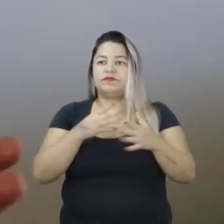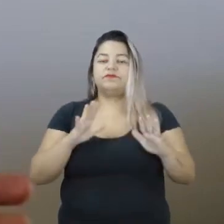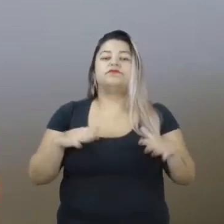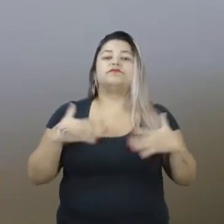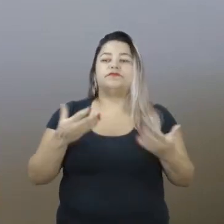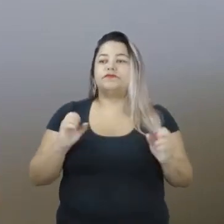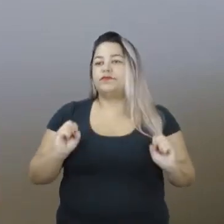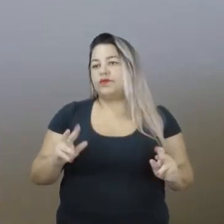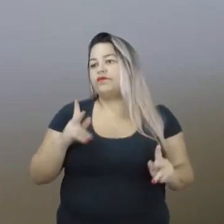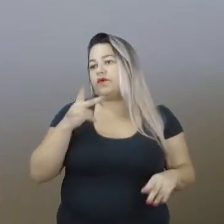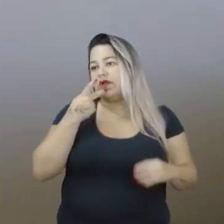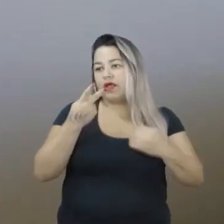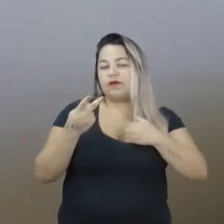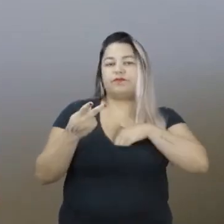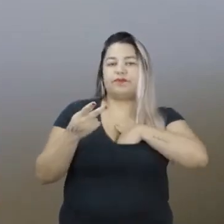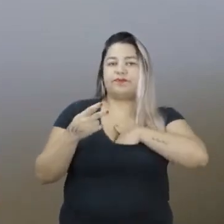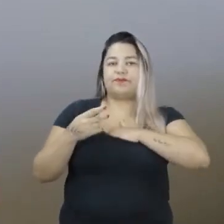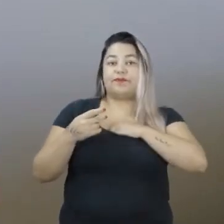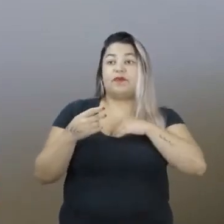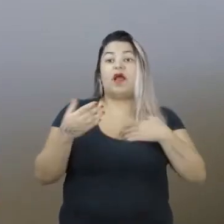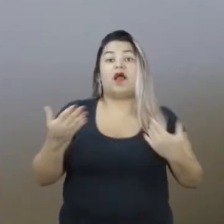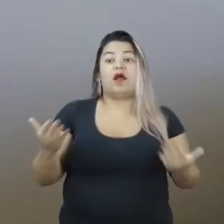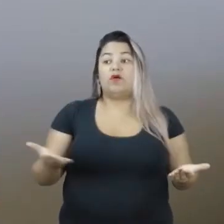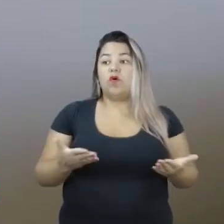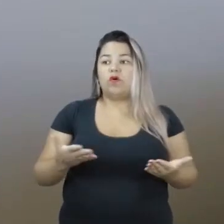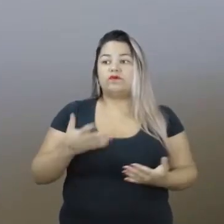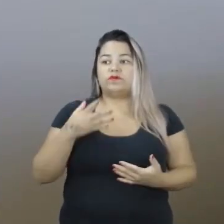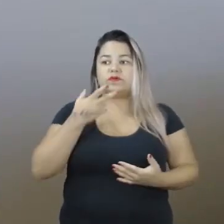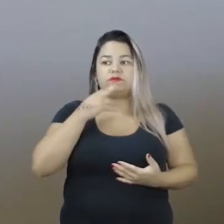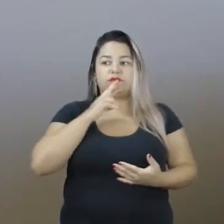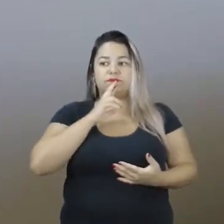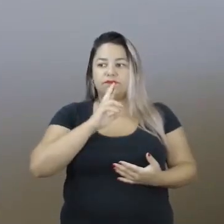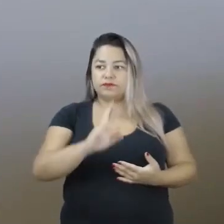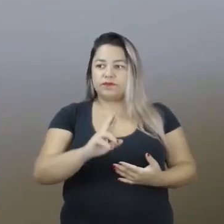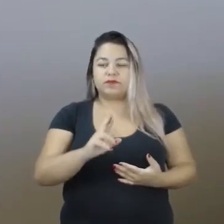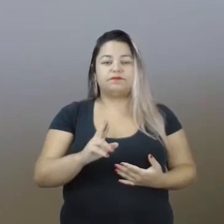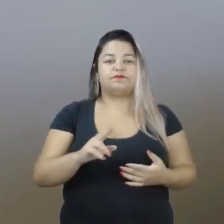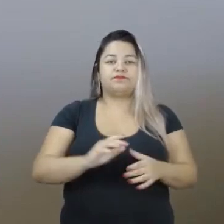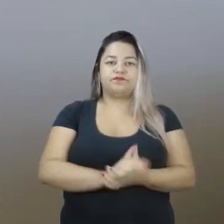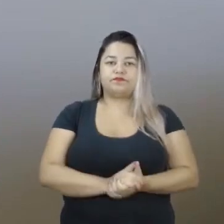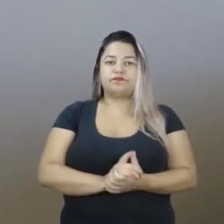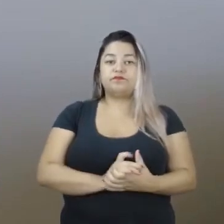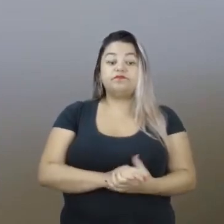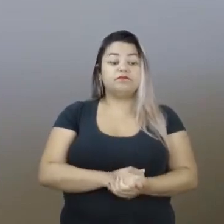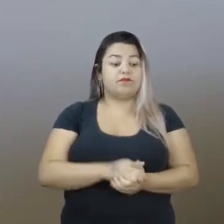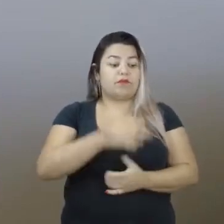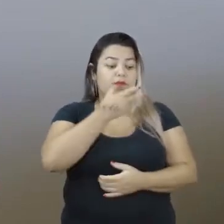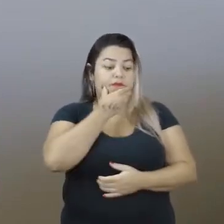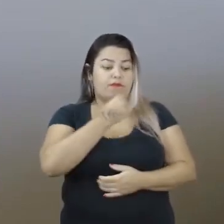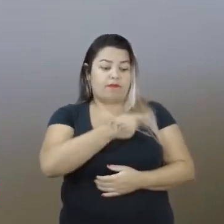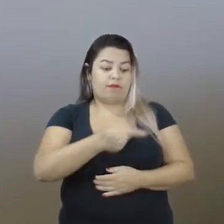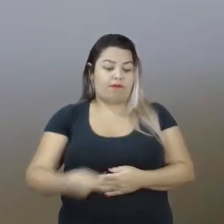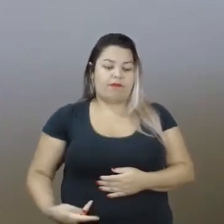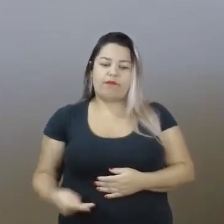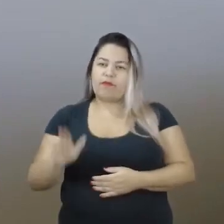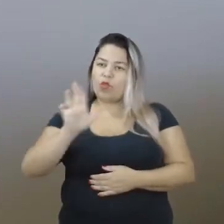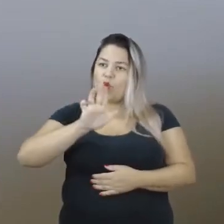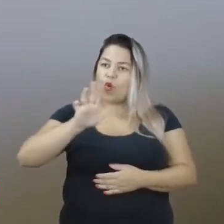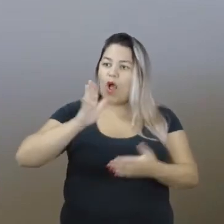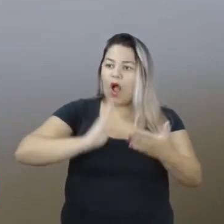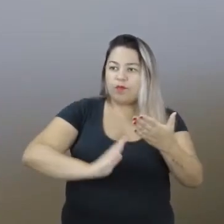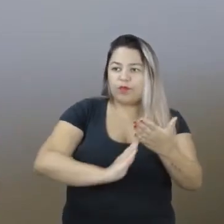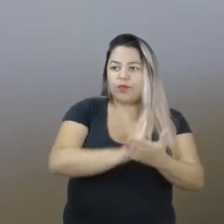não dizer o que eles diziam, agora eles vão ter que responder. Então, a partir do momento que o presidente Lula sancionou